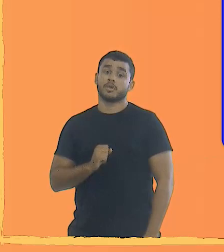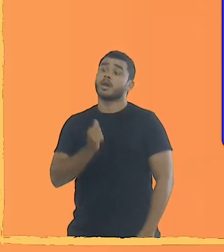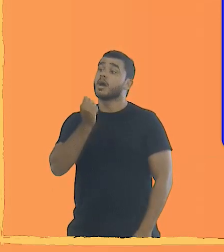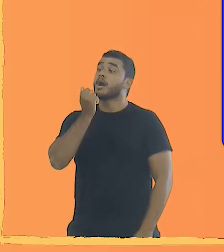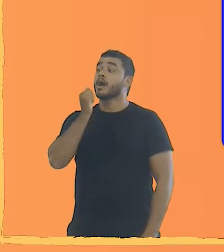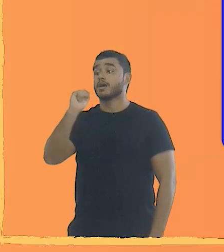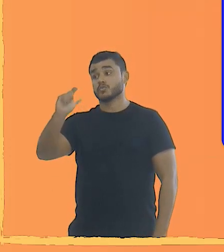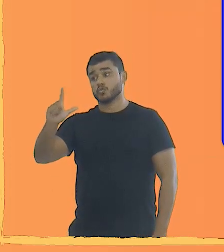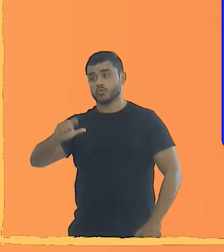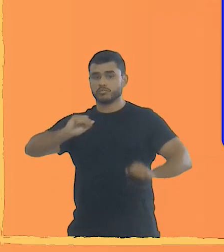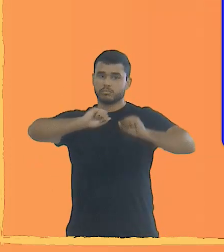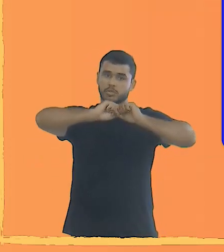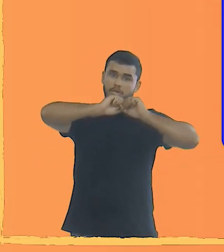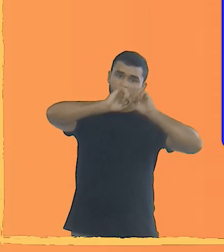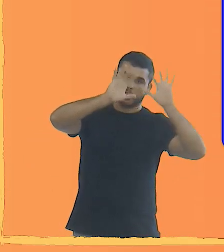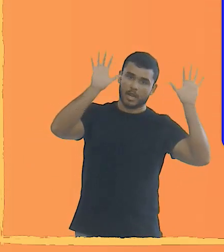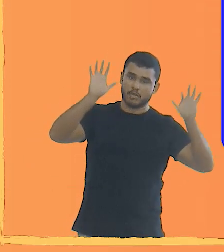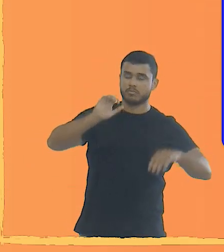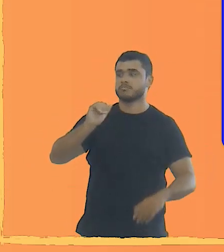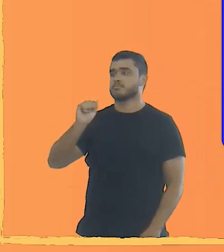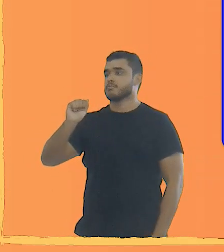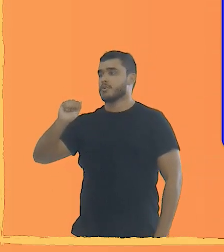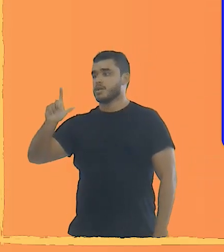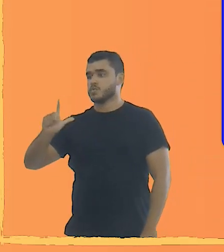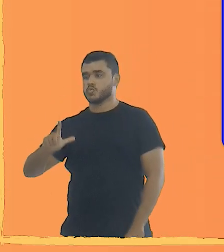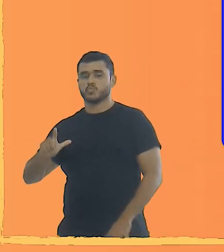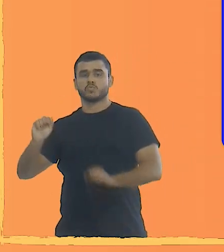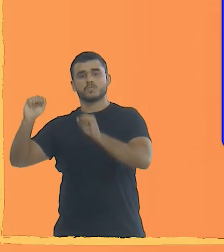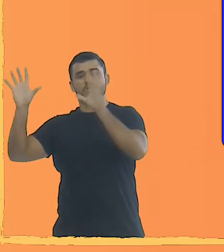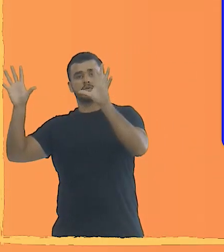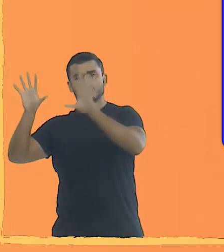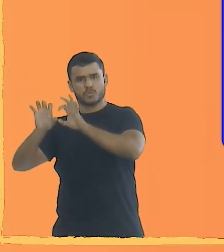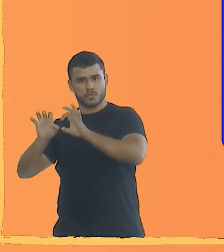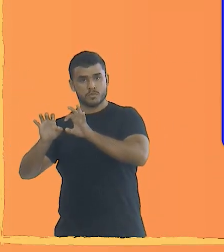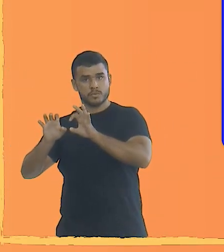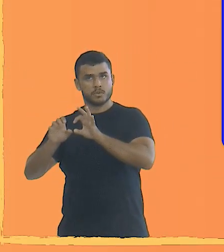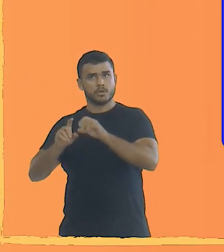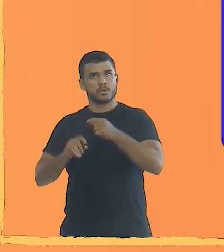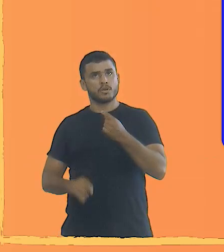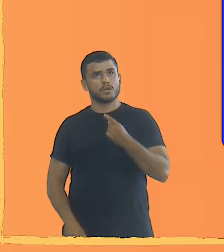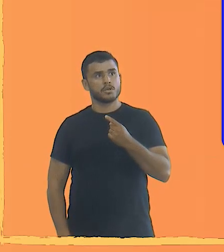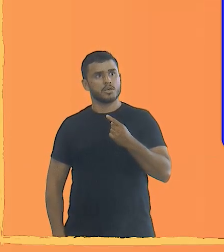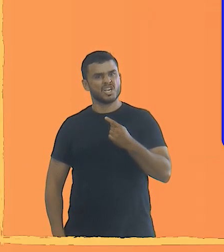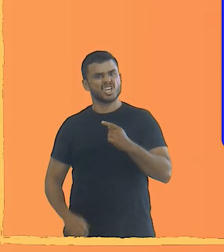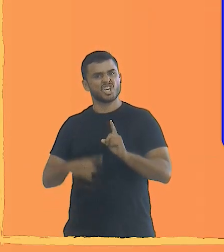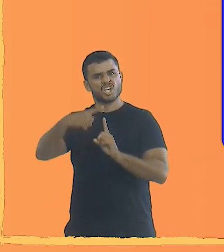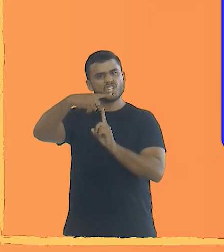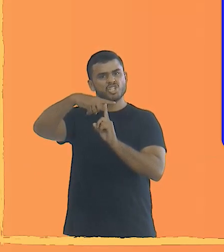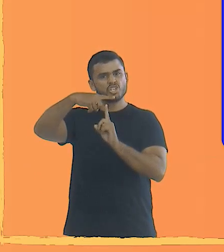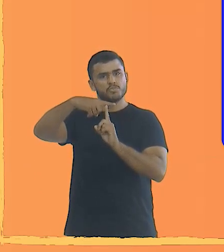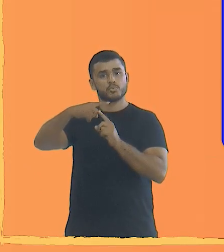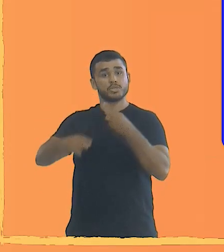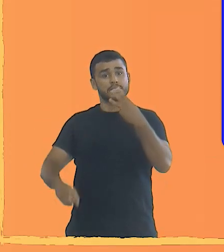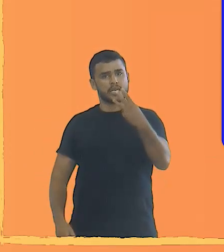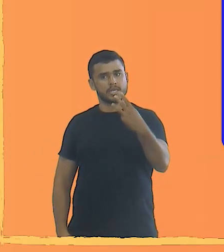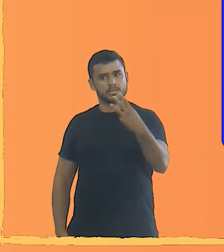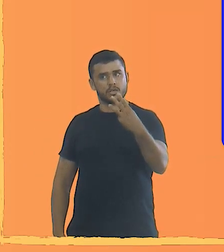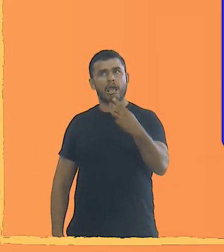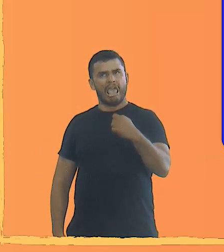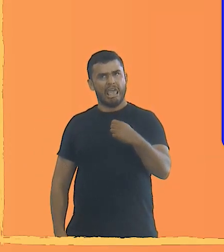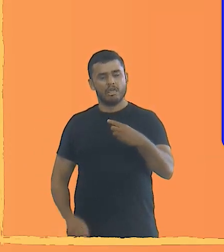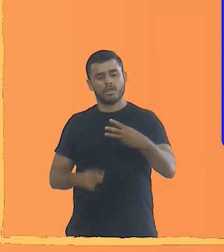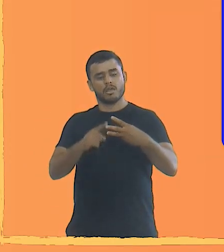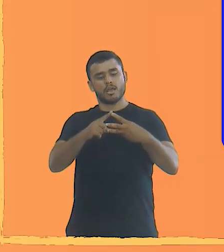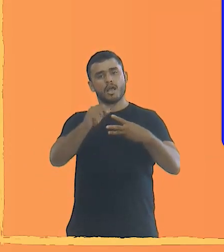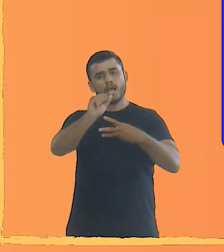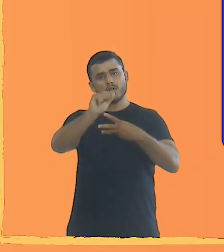claro e existe o azul escuro. São 3 tipos de azul, certo? Lembrando que está escrito no texto. No